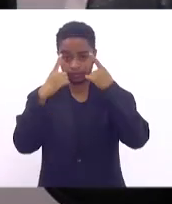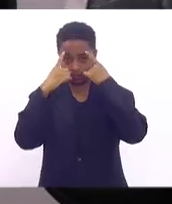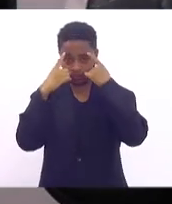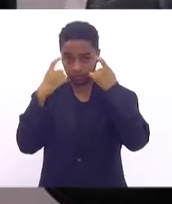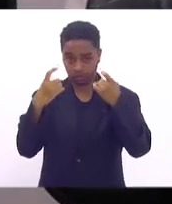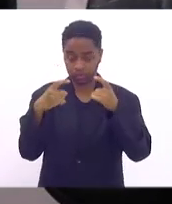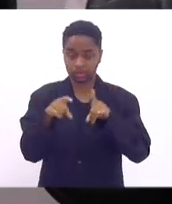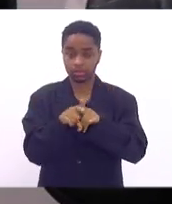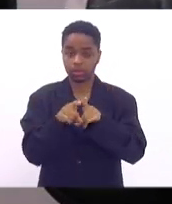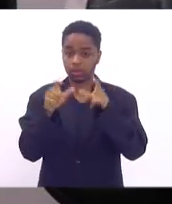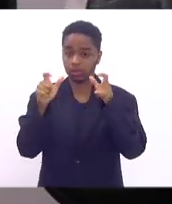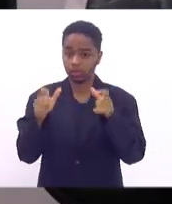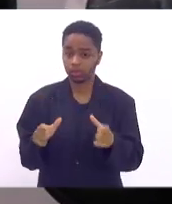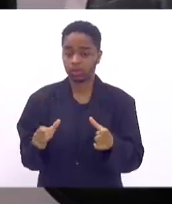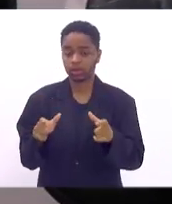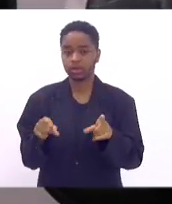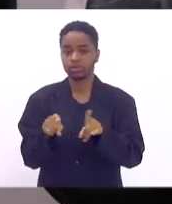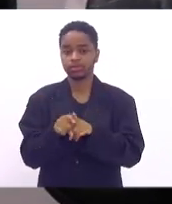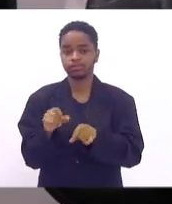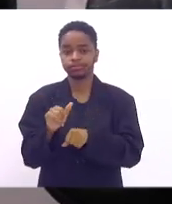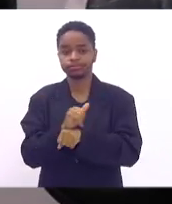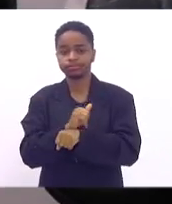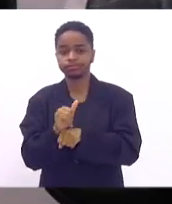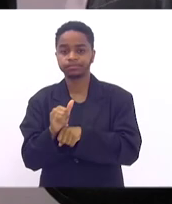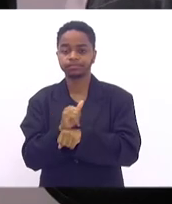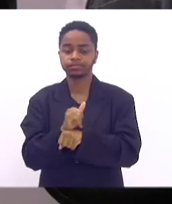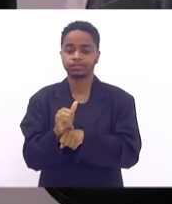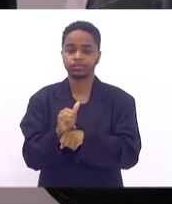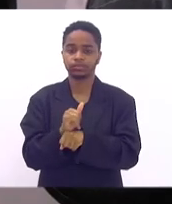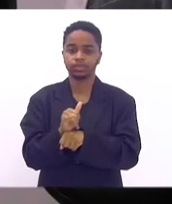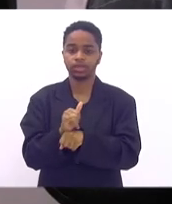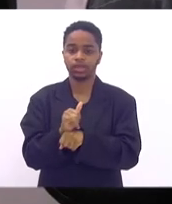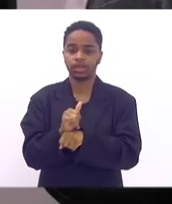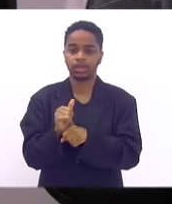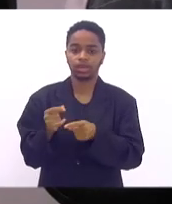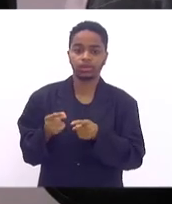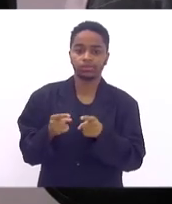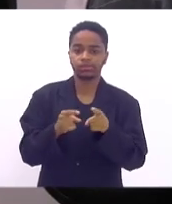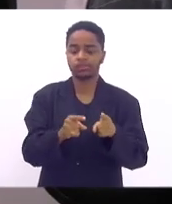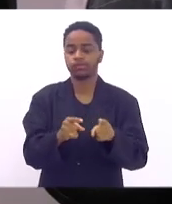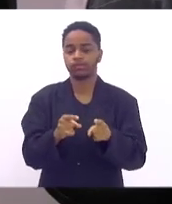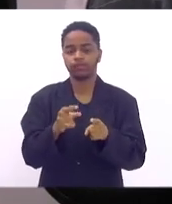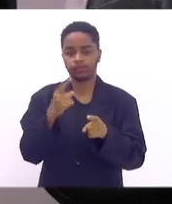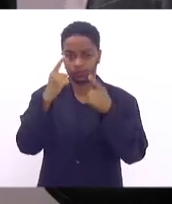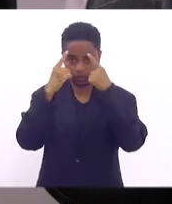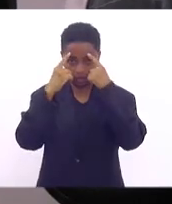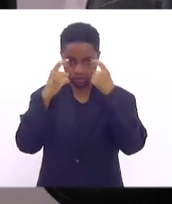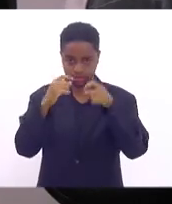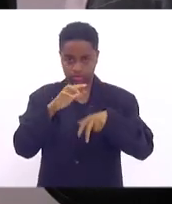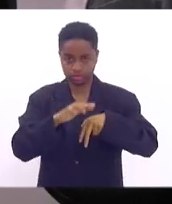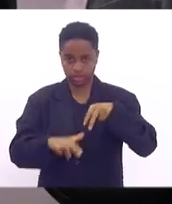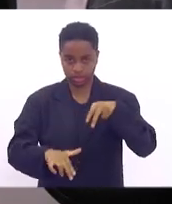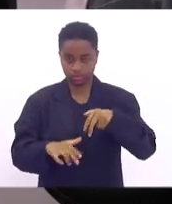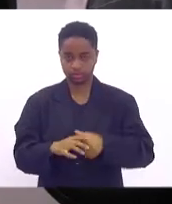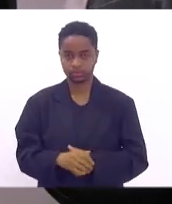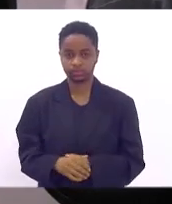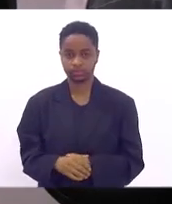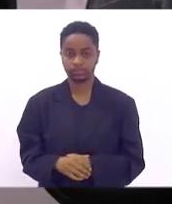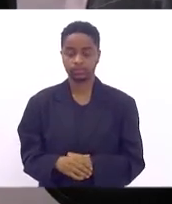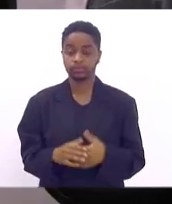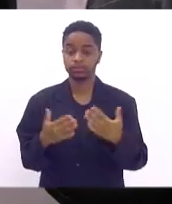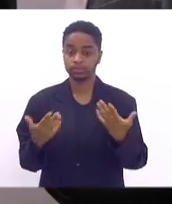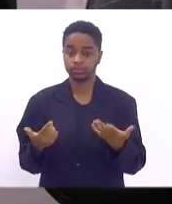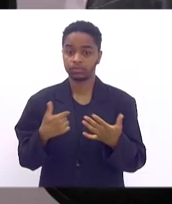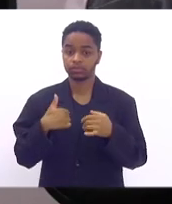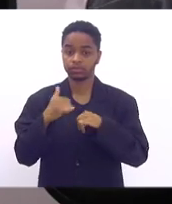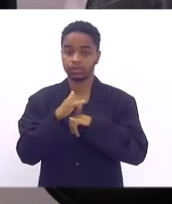de espaço e ferramentas de violência de gênero, né? Então, eu estou